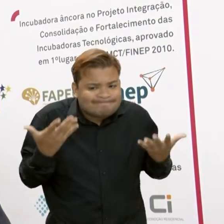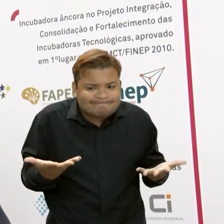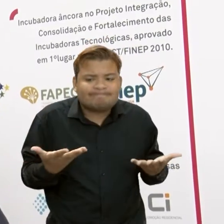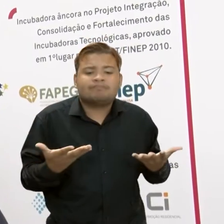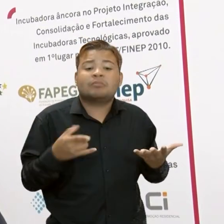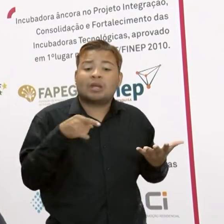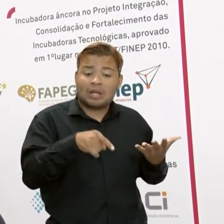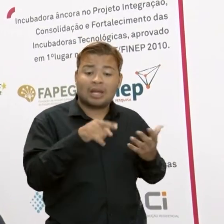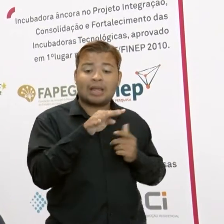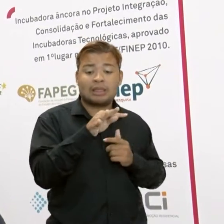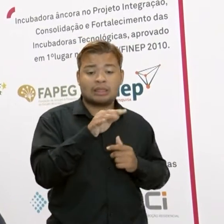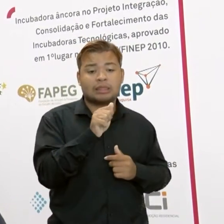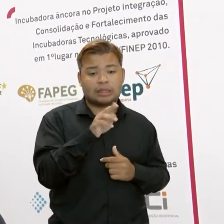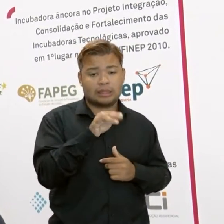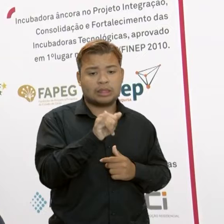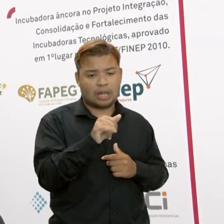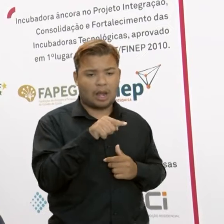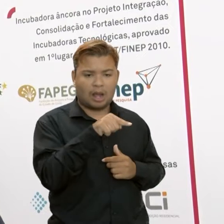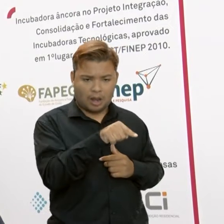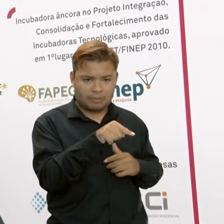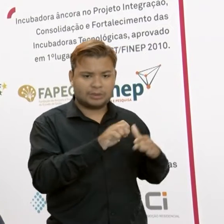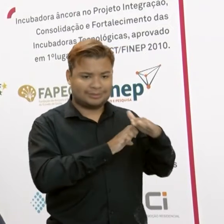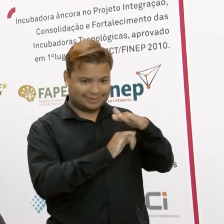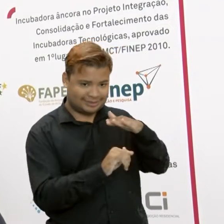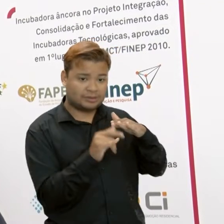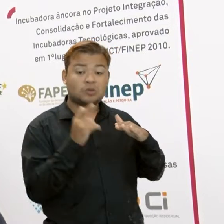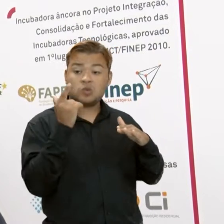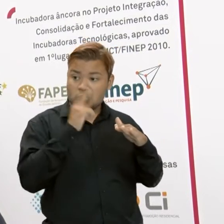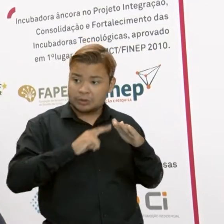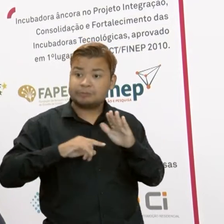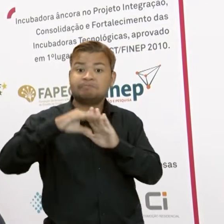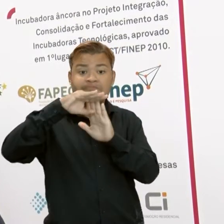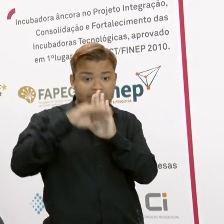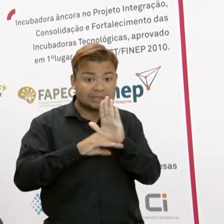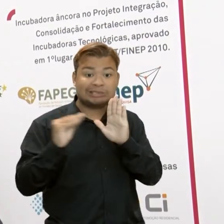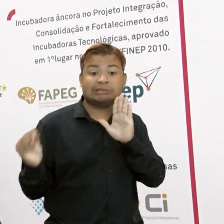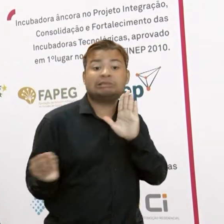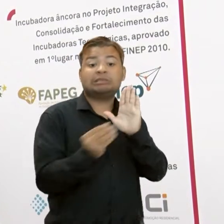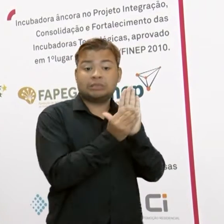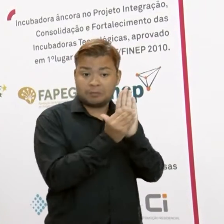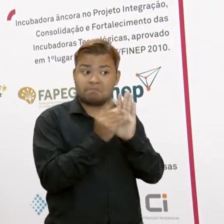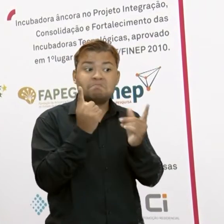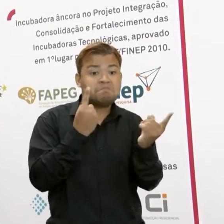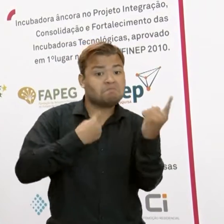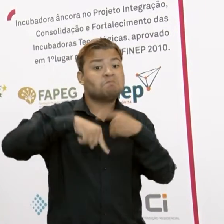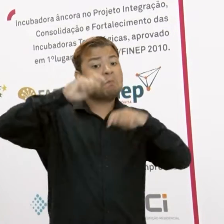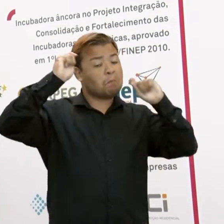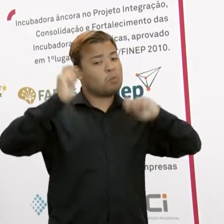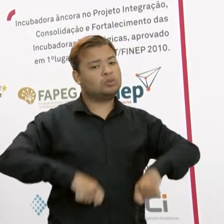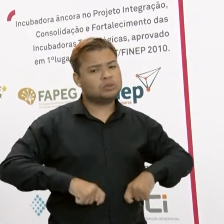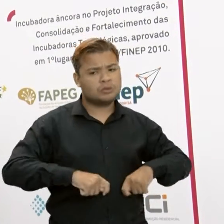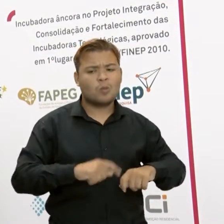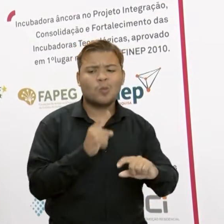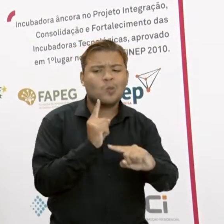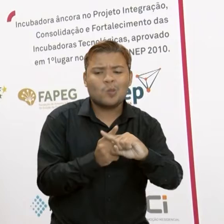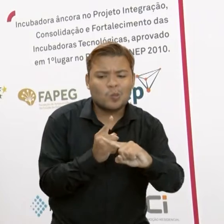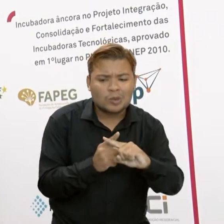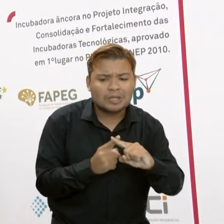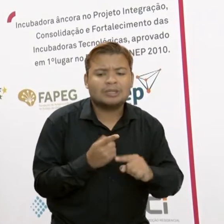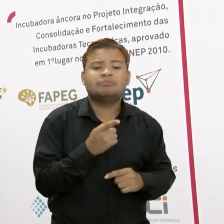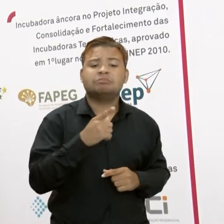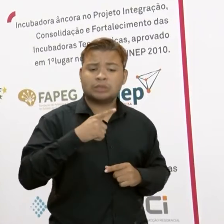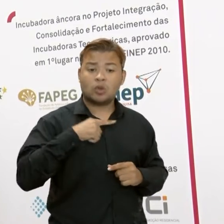fazer a Tábia, né, está listada como uma das grandes promessas aí no Brasil, acho que tem muito a ver, primeiramente, com